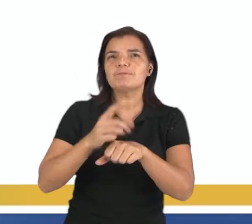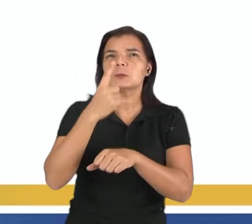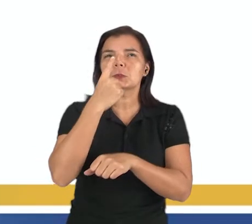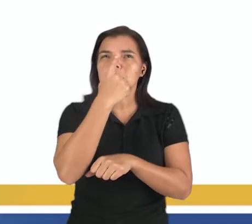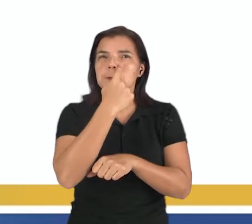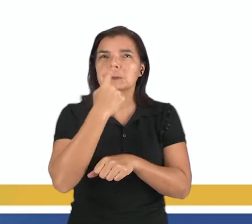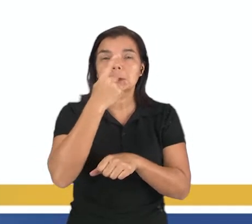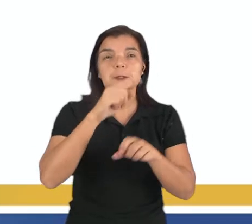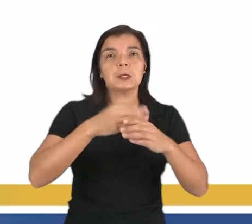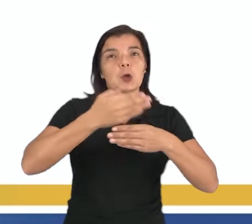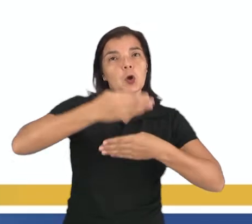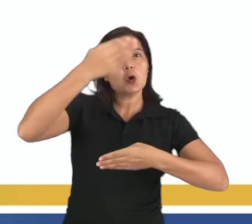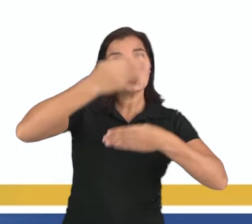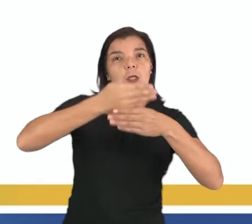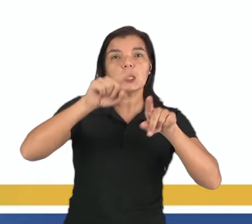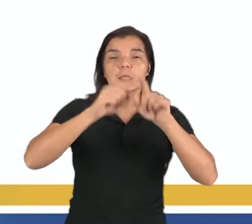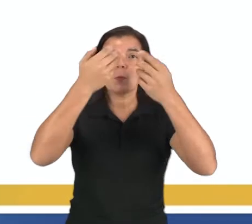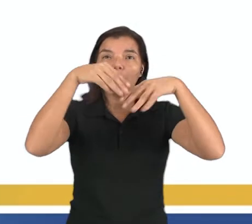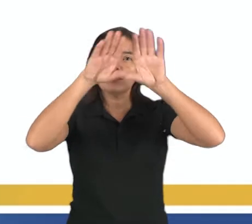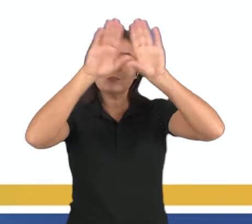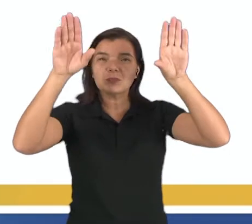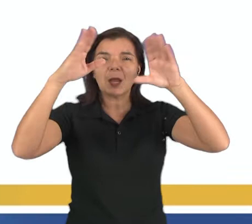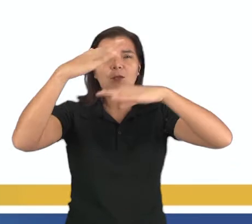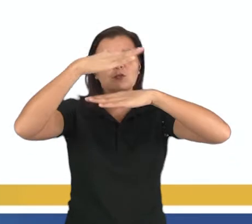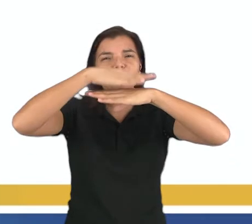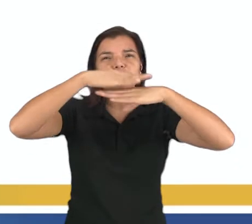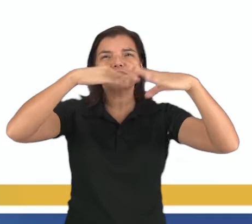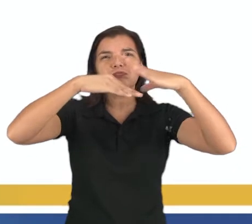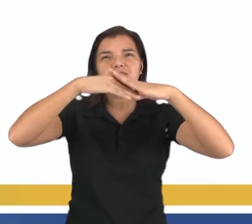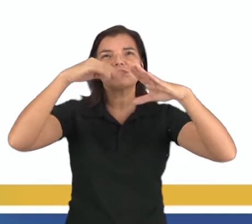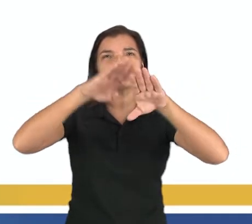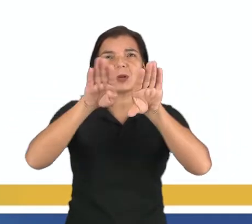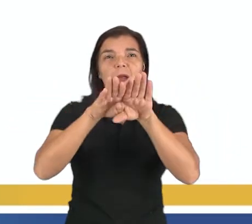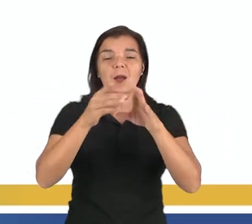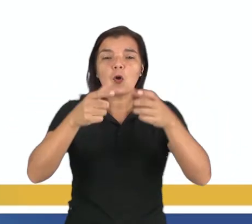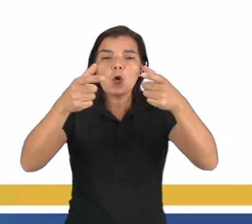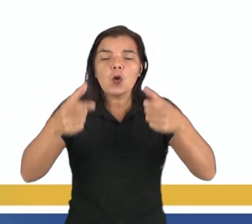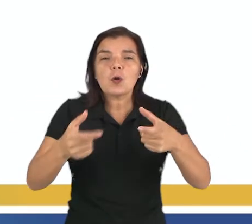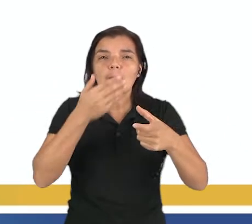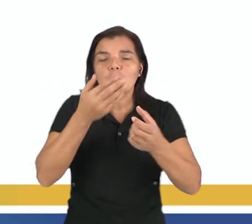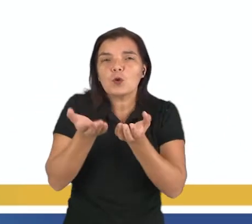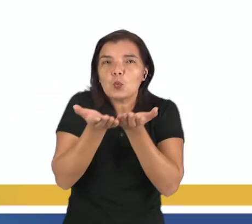narizes, paredes e o teto de palha. A casa de farinha,